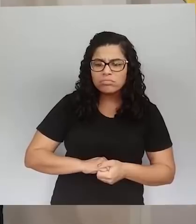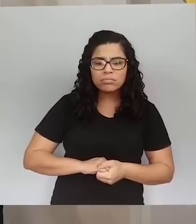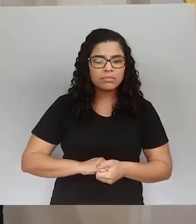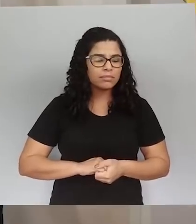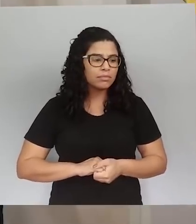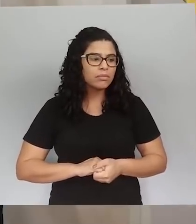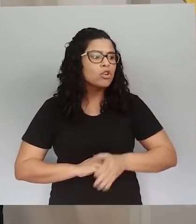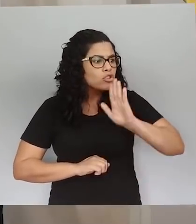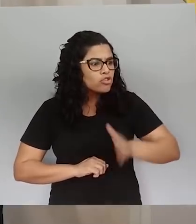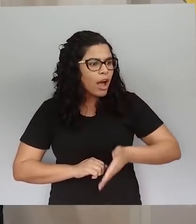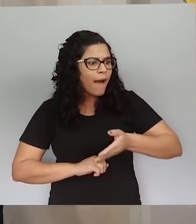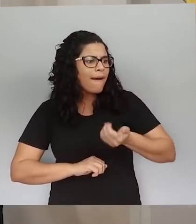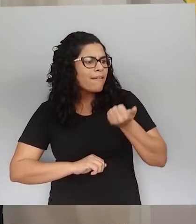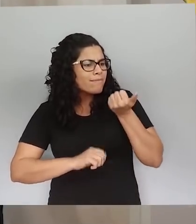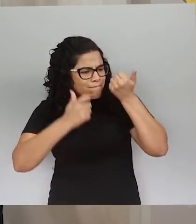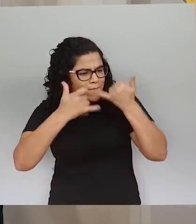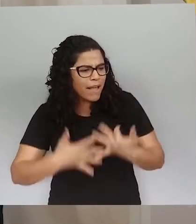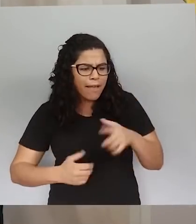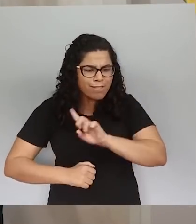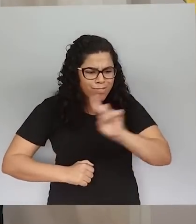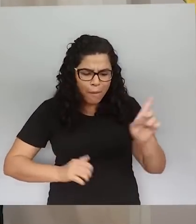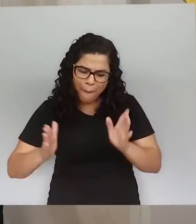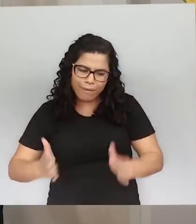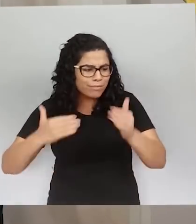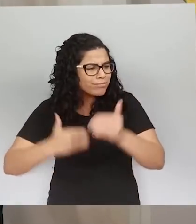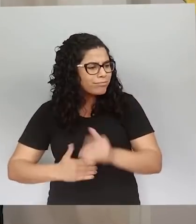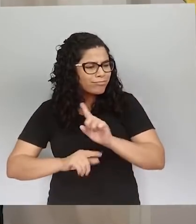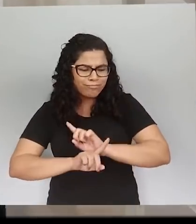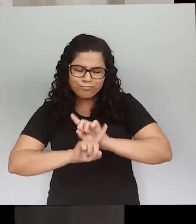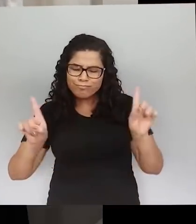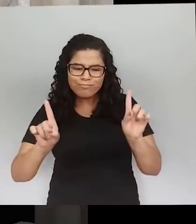Eu já disse, não é uma caixa.